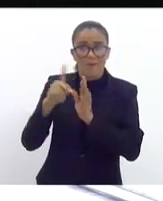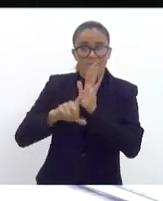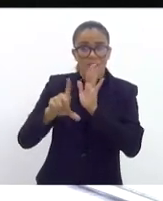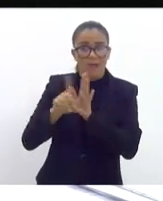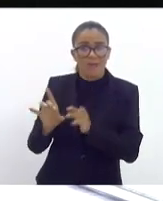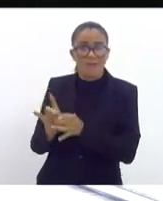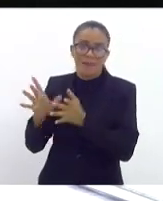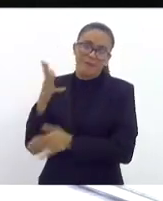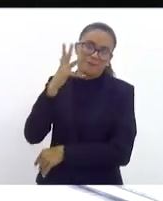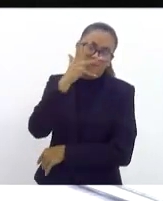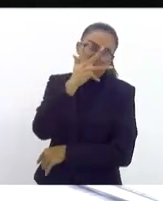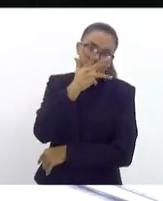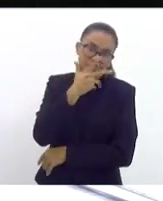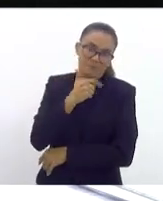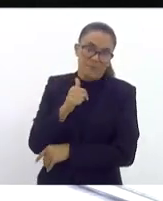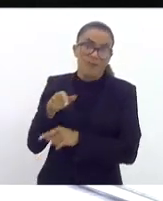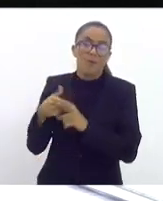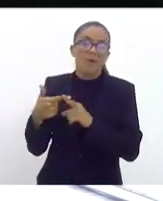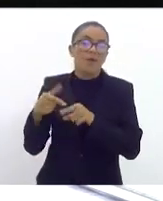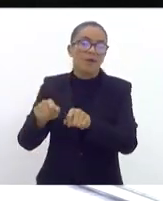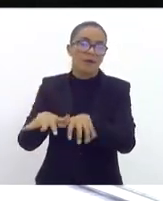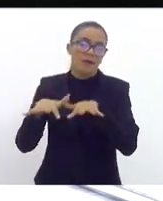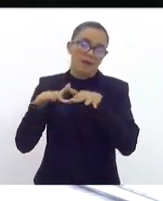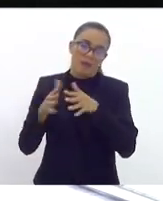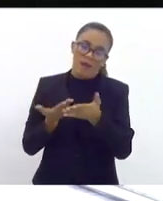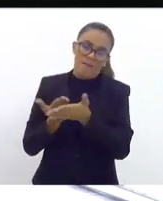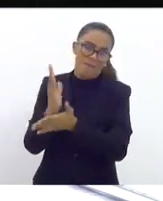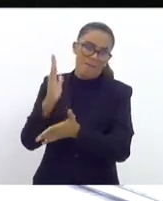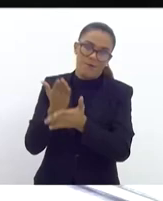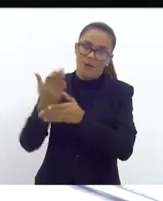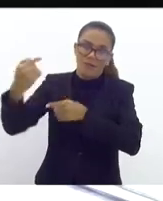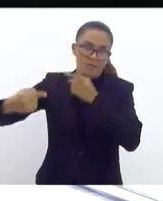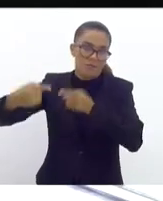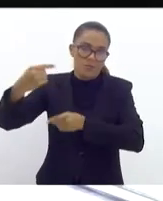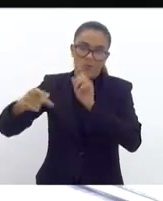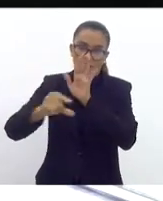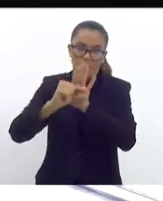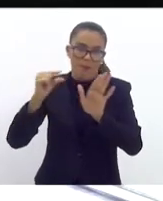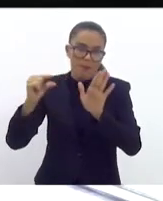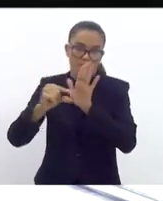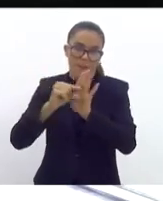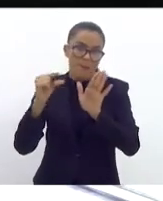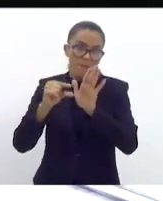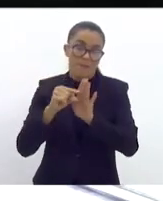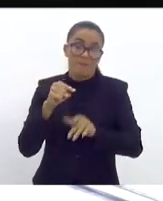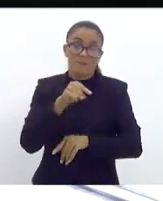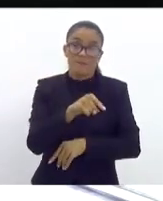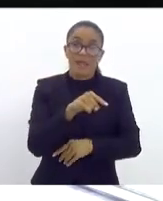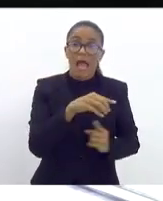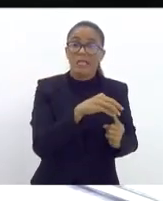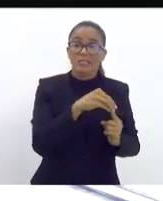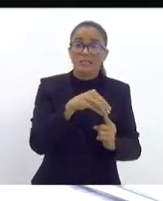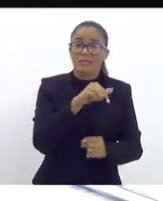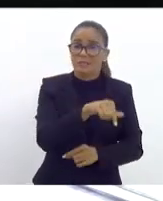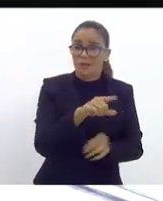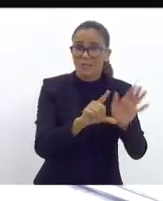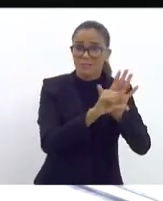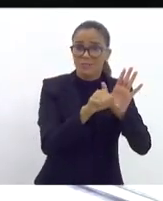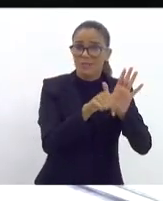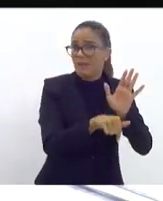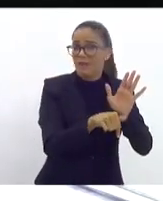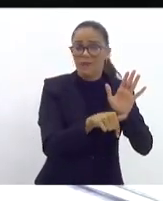tem a beleza do que o plenário a prova discute emenda a indicação relativa